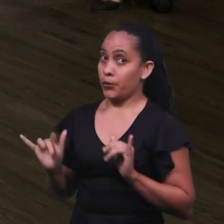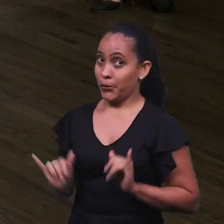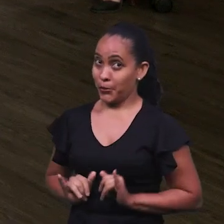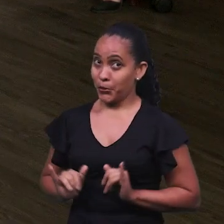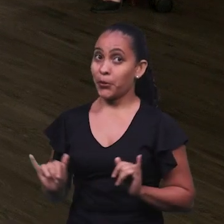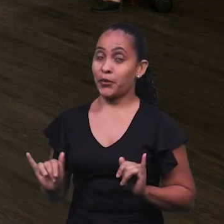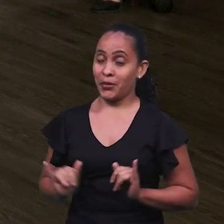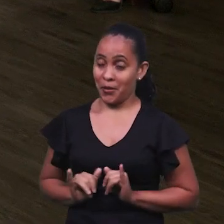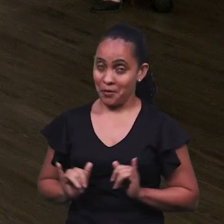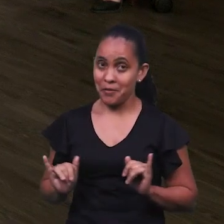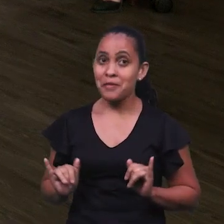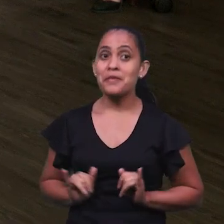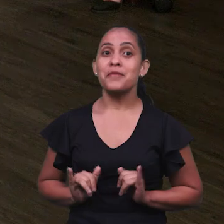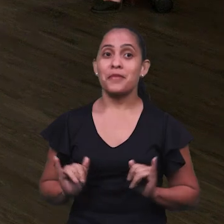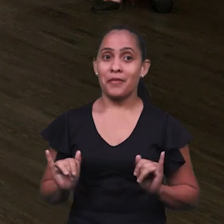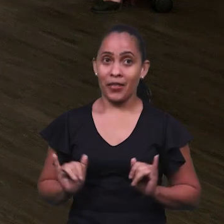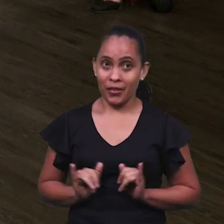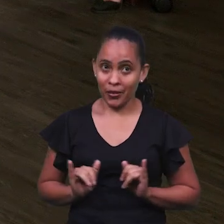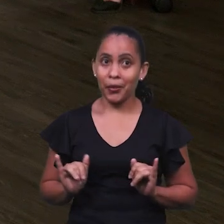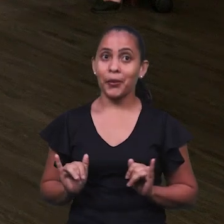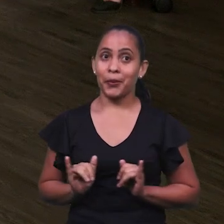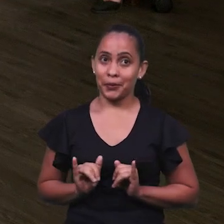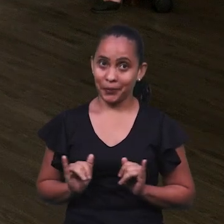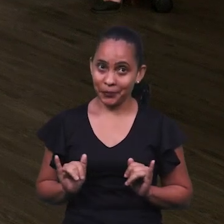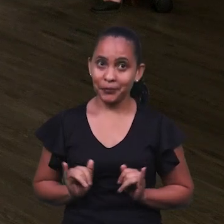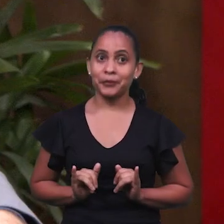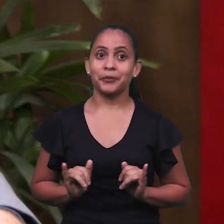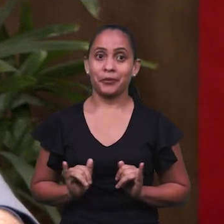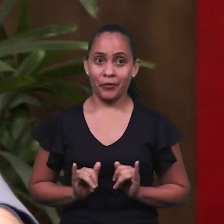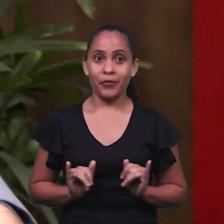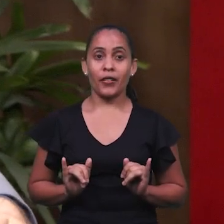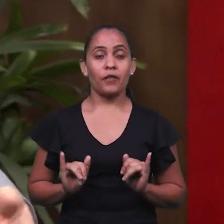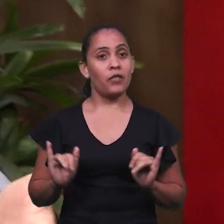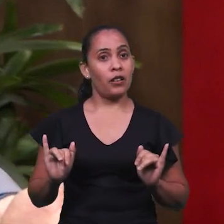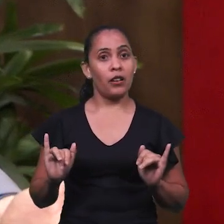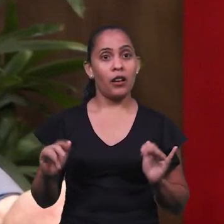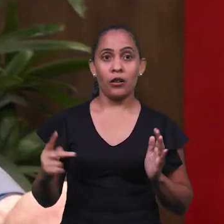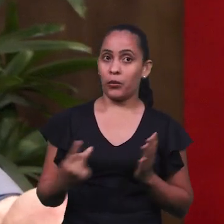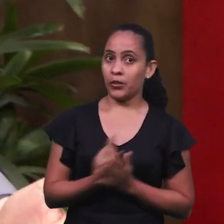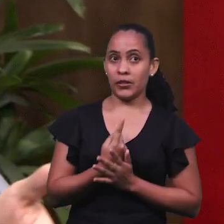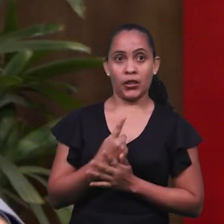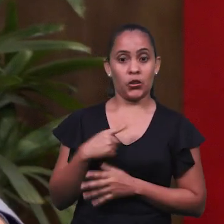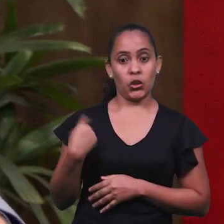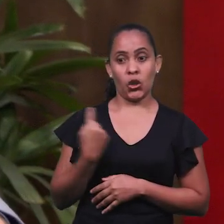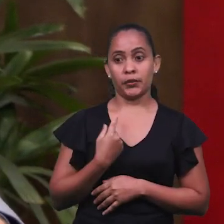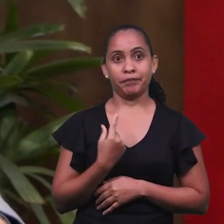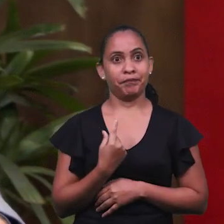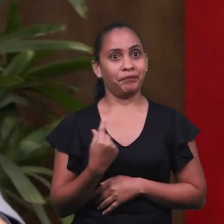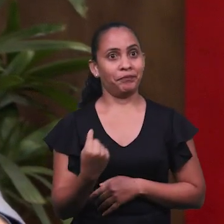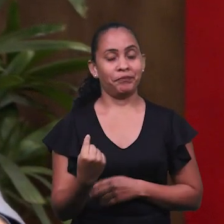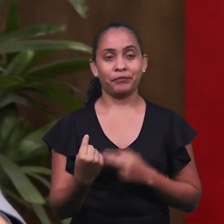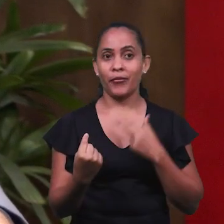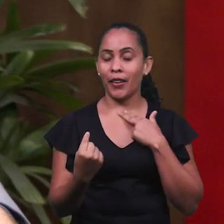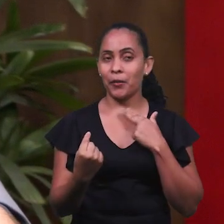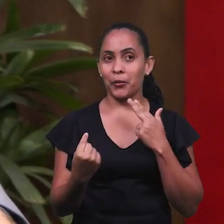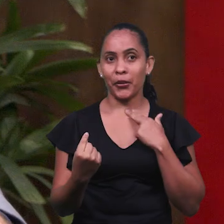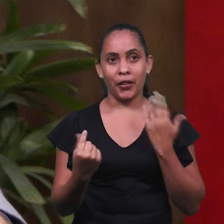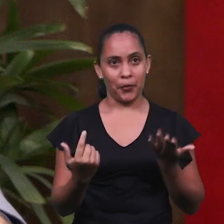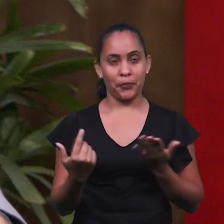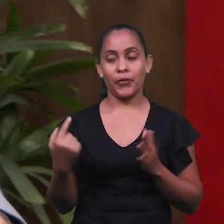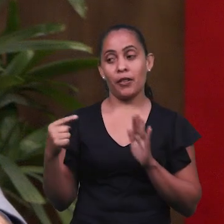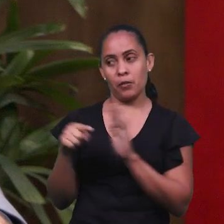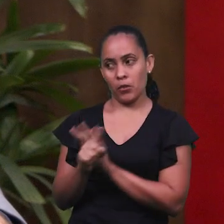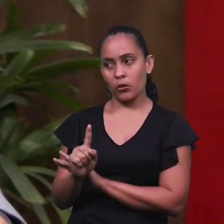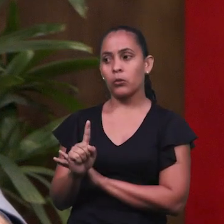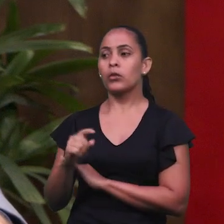sofrimento é inevitável ao homem. É algo que nós não temos como fugir. E a pergunta da Ana é